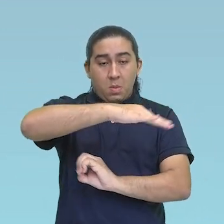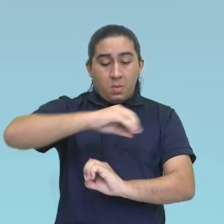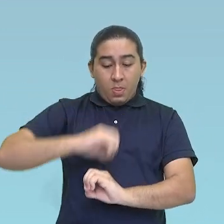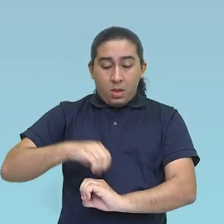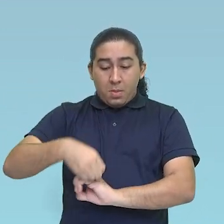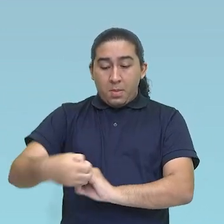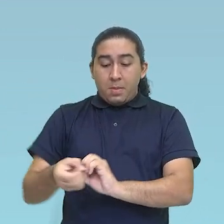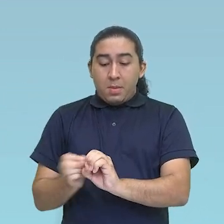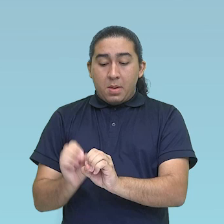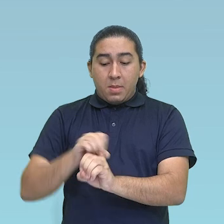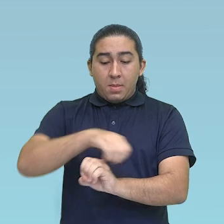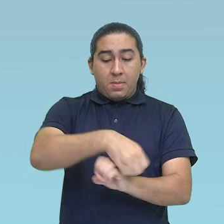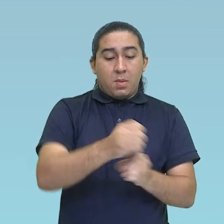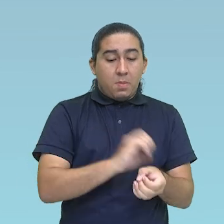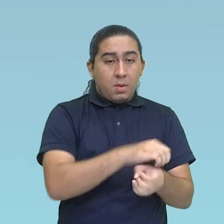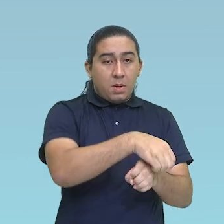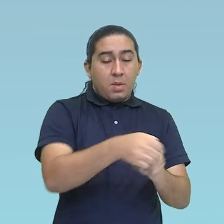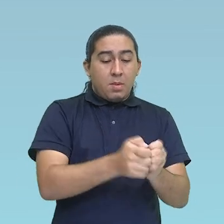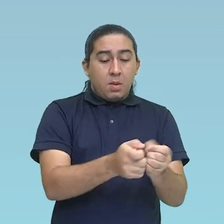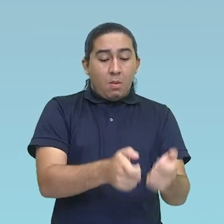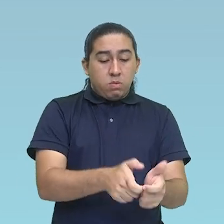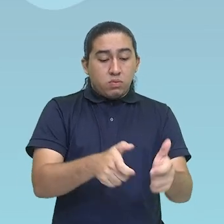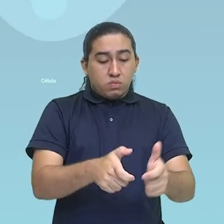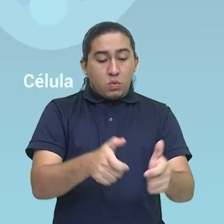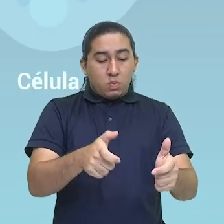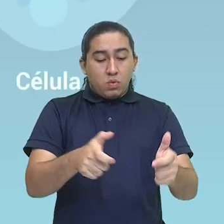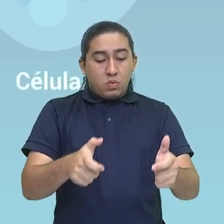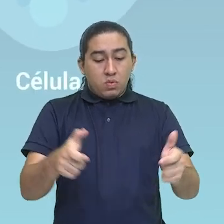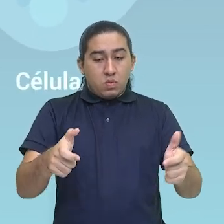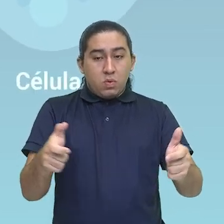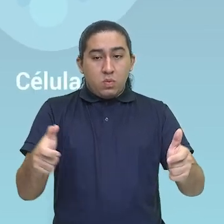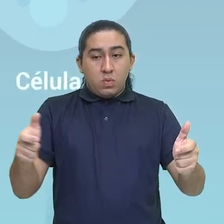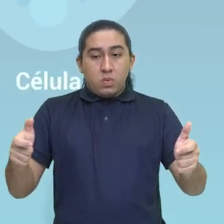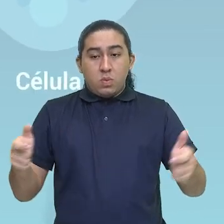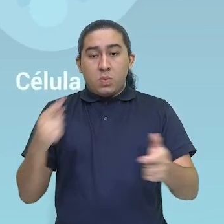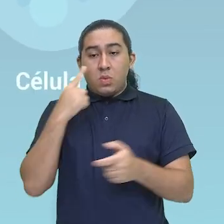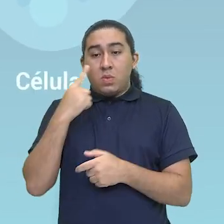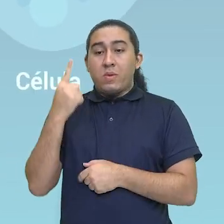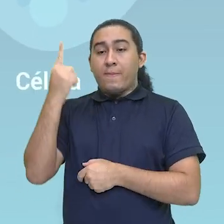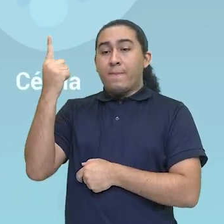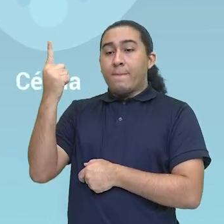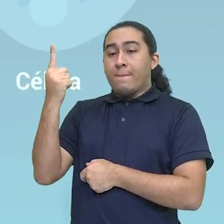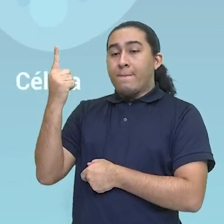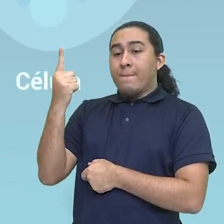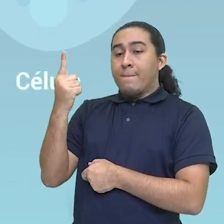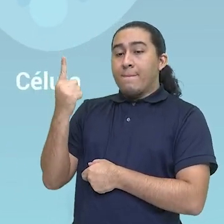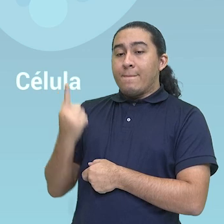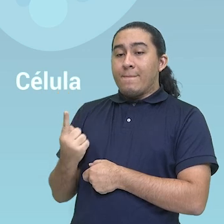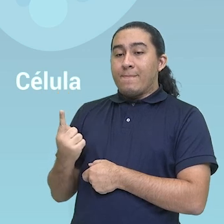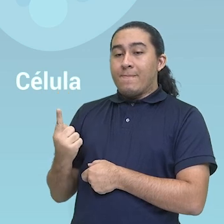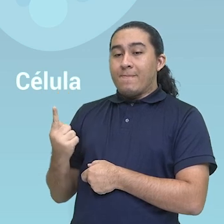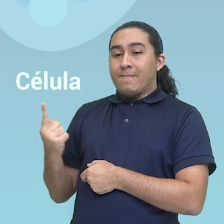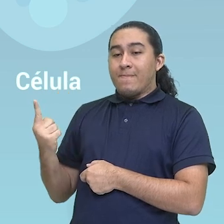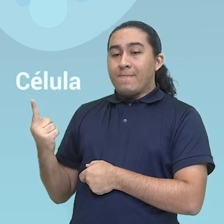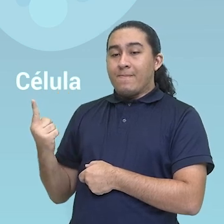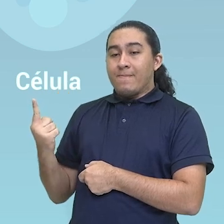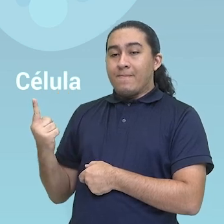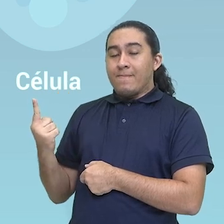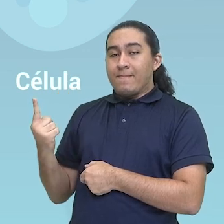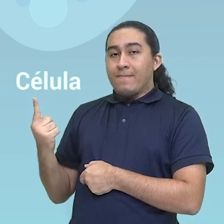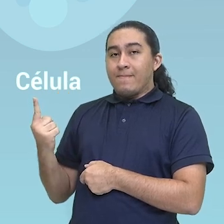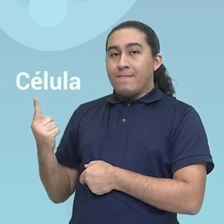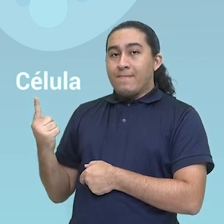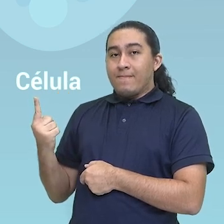formando moléculas orgânicas grandes, depois os coacervados e, por fim, a célula de RNA